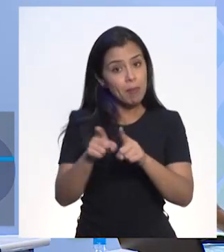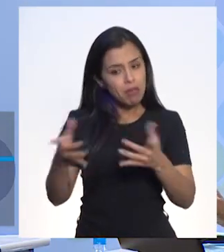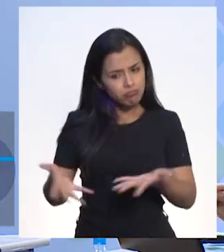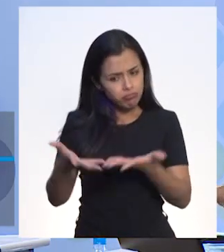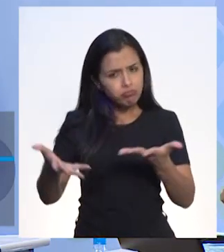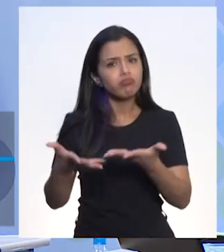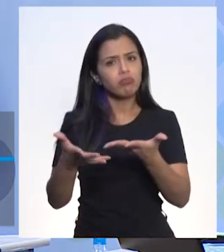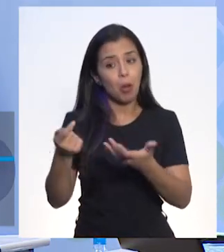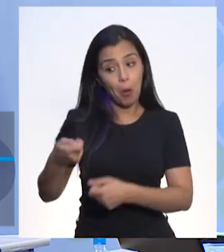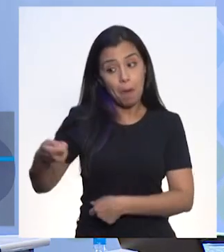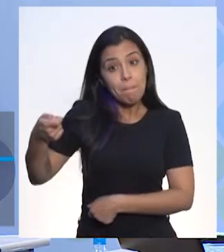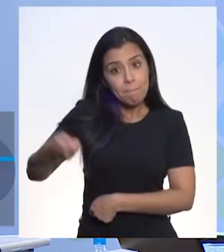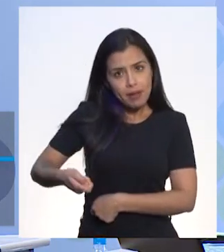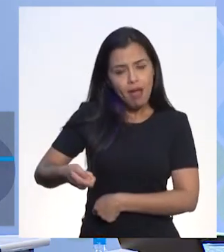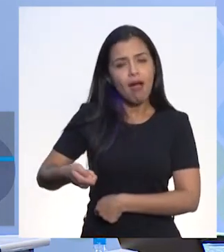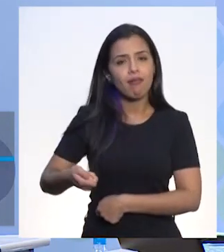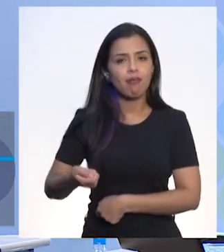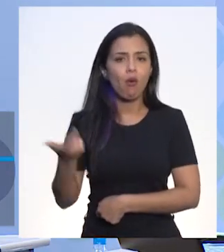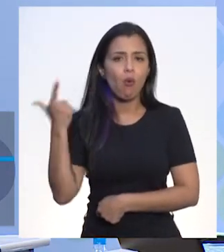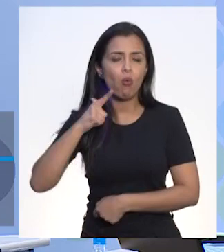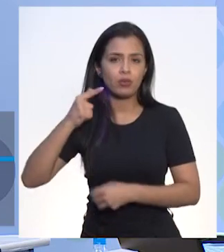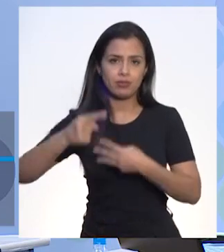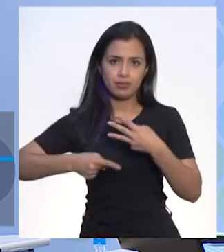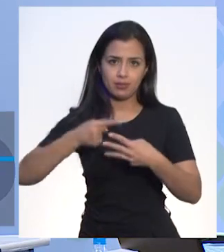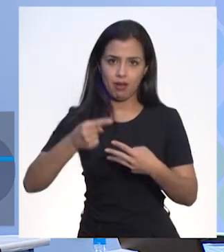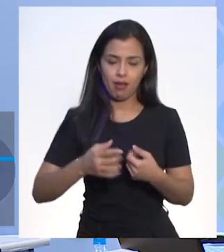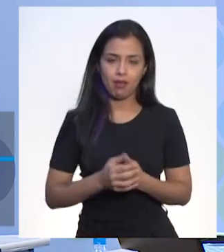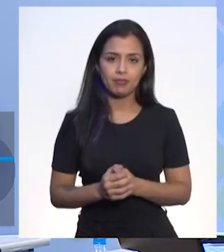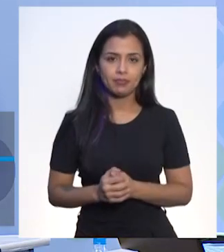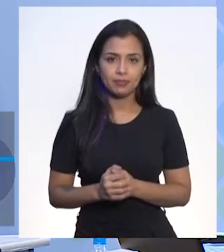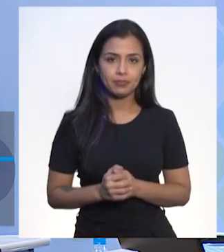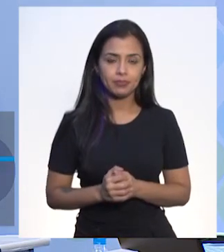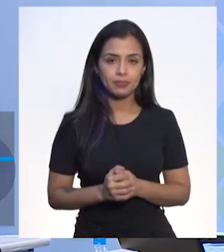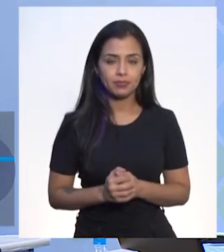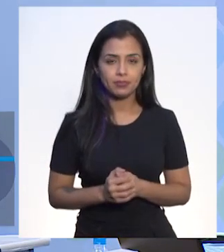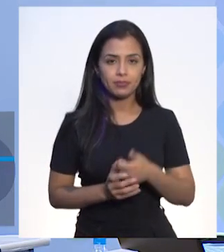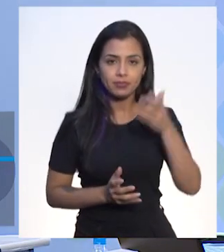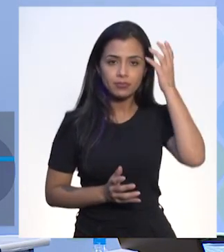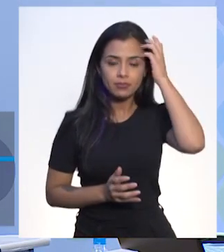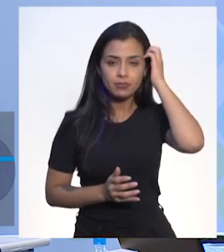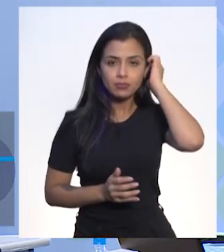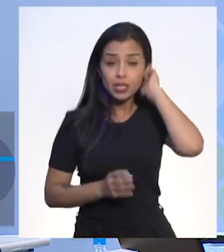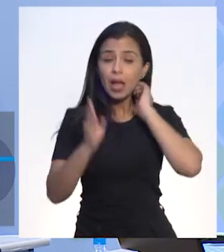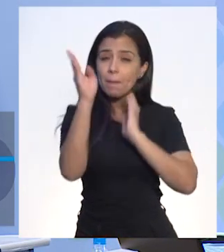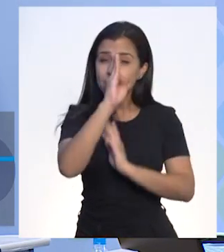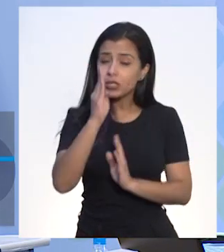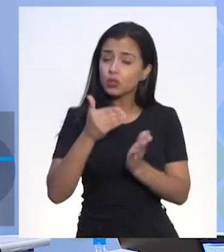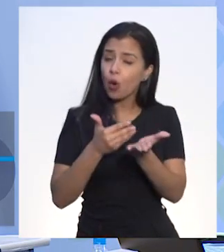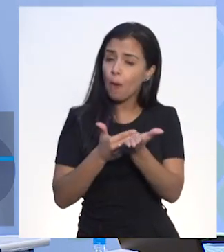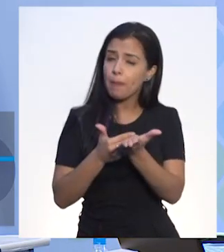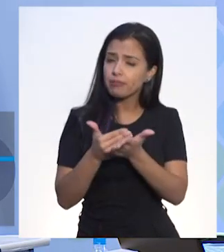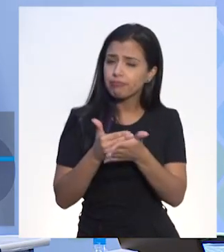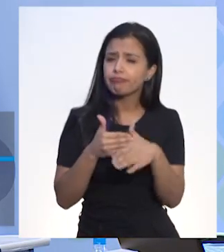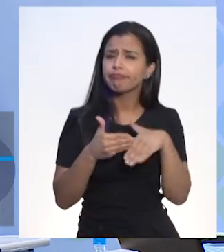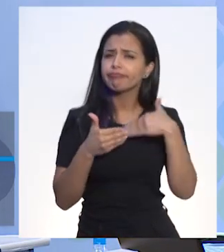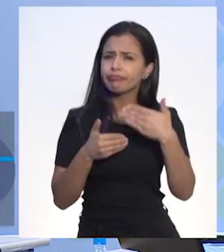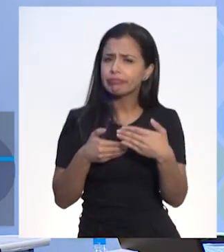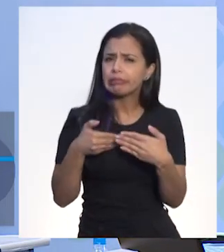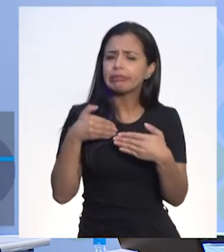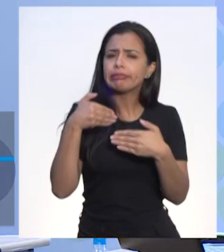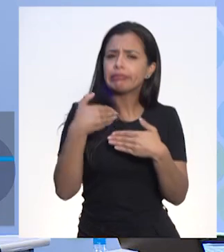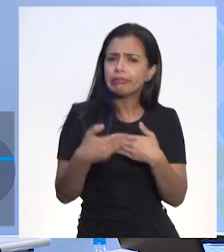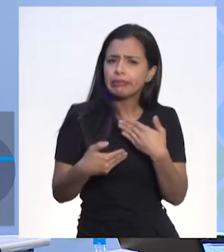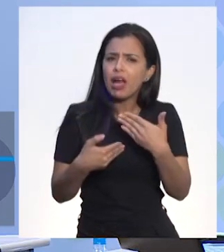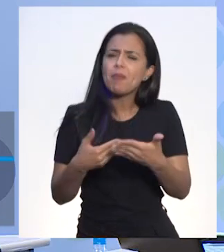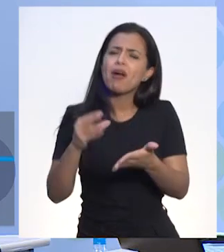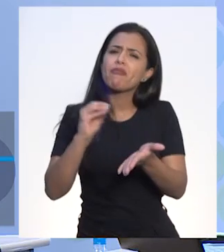sejam obrigadas a reciclar. A passos curtos, né, o Brasil está conquistando isso, né, mas ainda tem muito